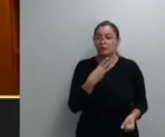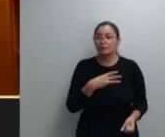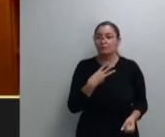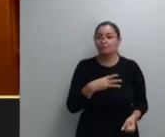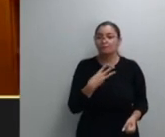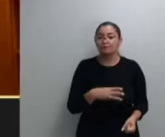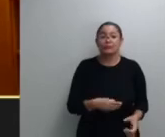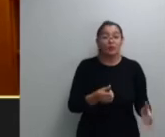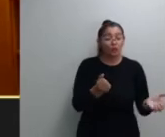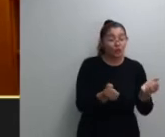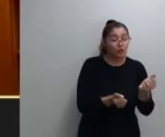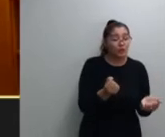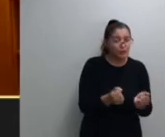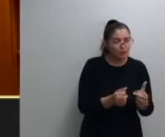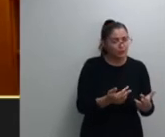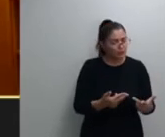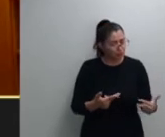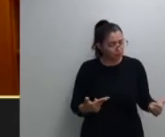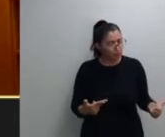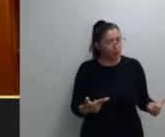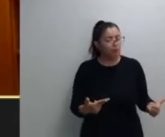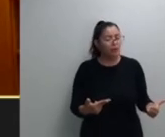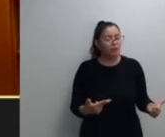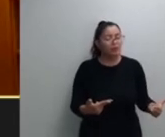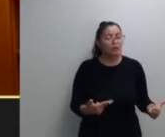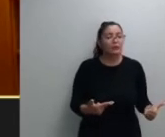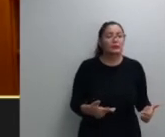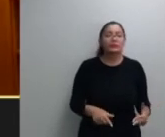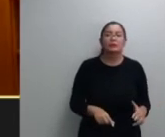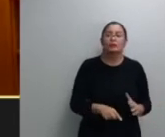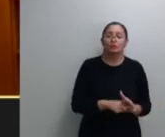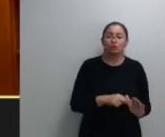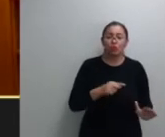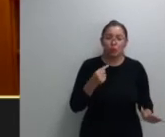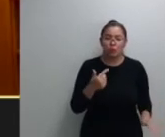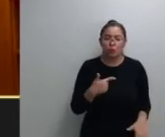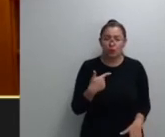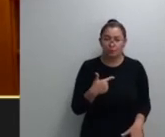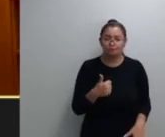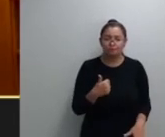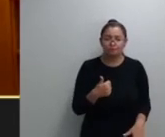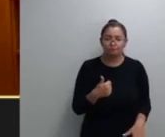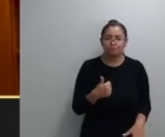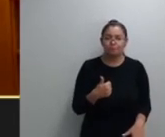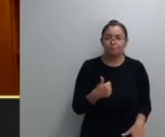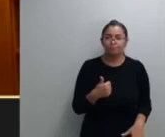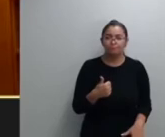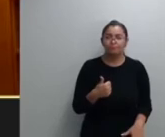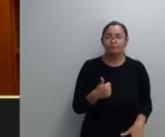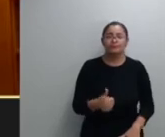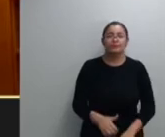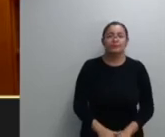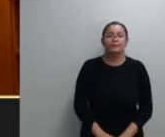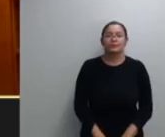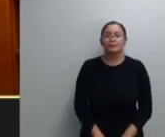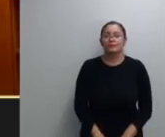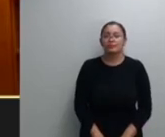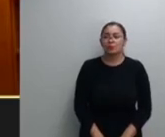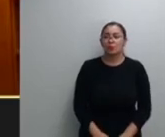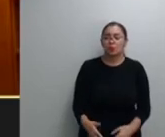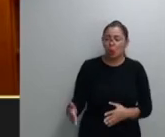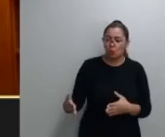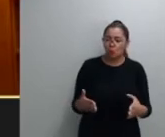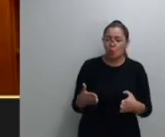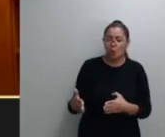claro o seu direito, e, na segunda causa de pedir, se existir alienação antes do período, quer seja da taxa de